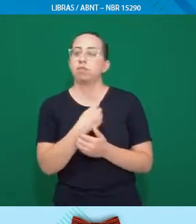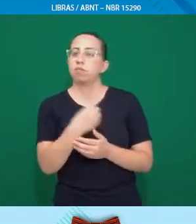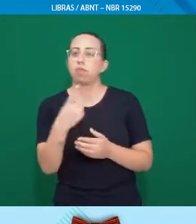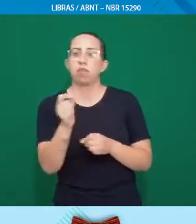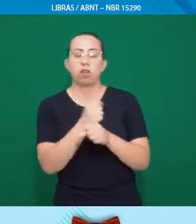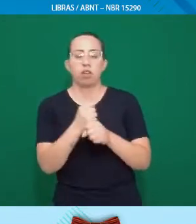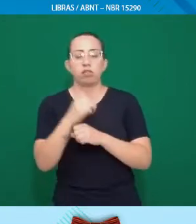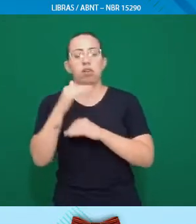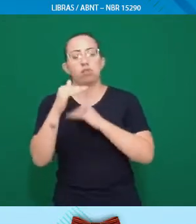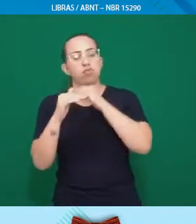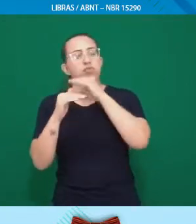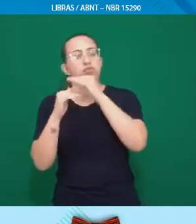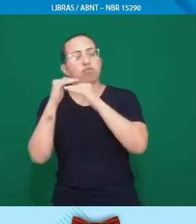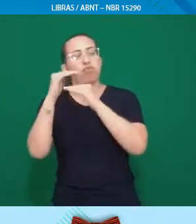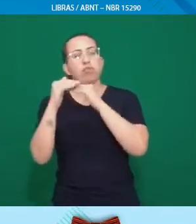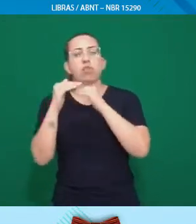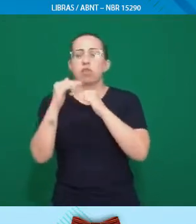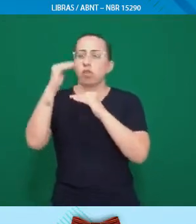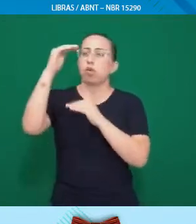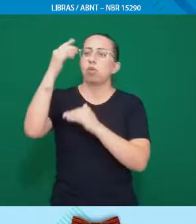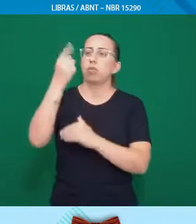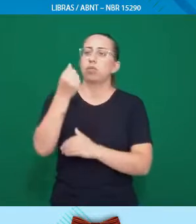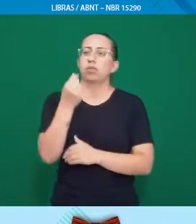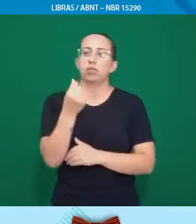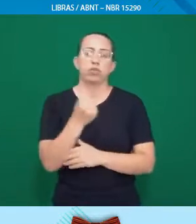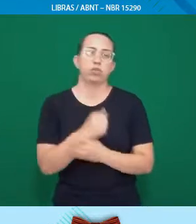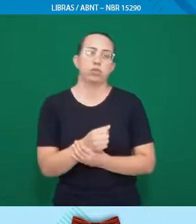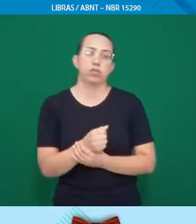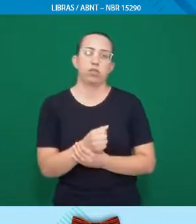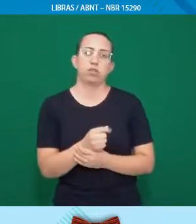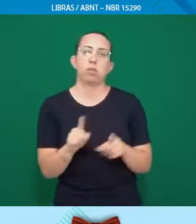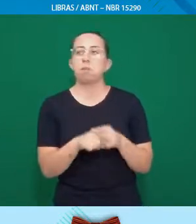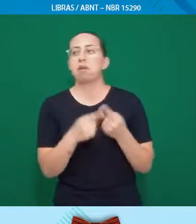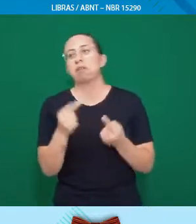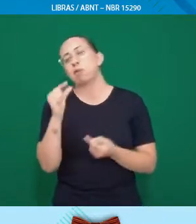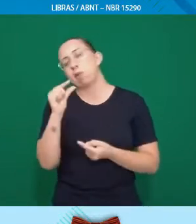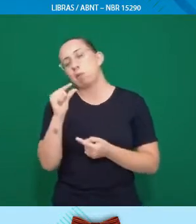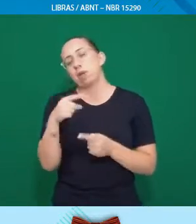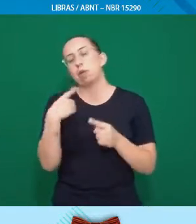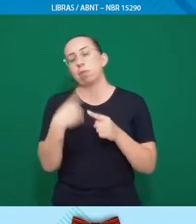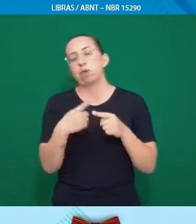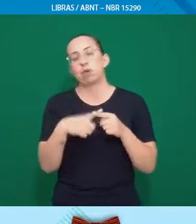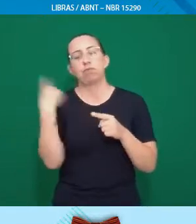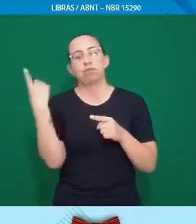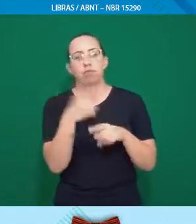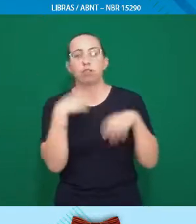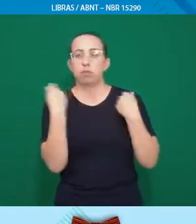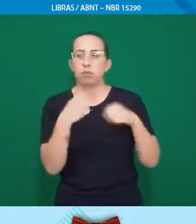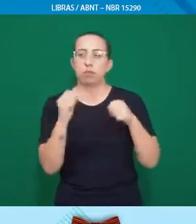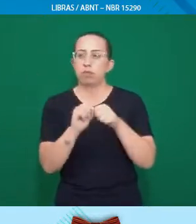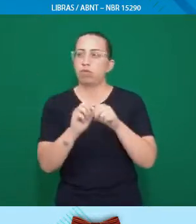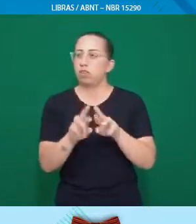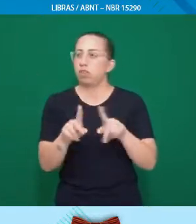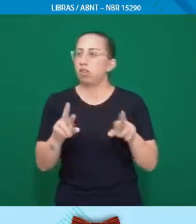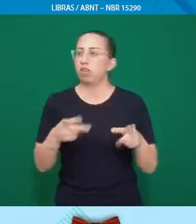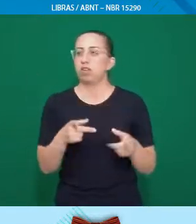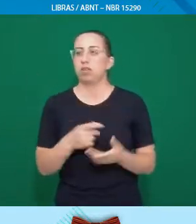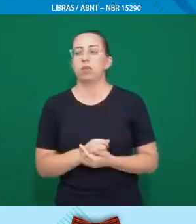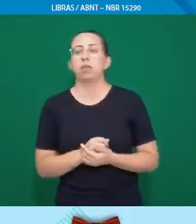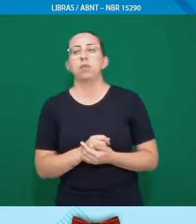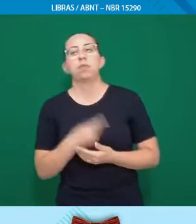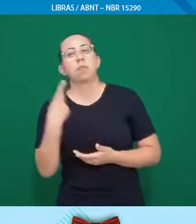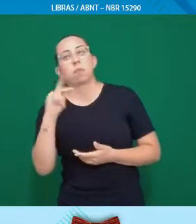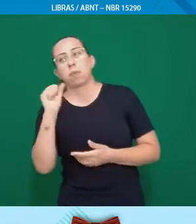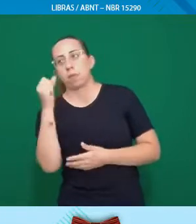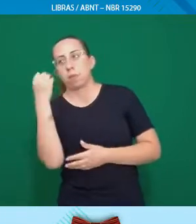claro que a cada ano que vem aumentando um pouquinho mas é insuficiente e sim para tudo aqui nós precisamos realizar e Ir Para que